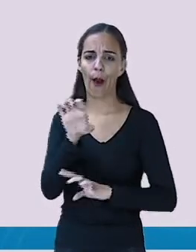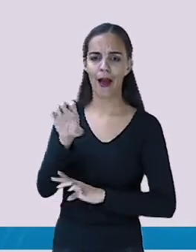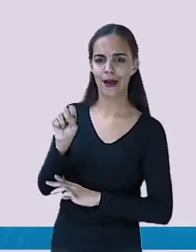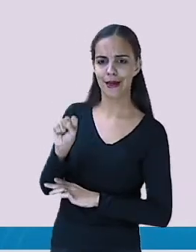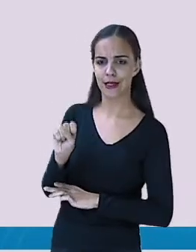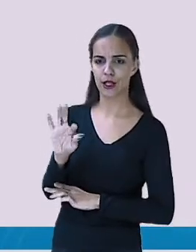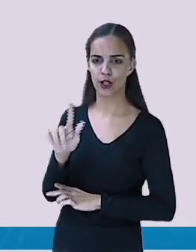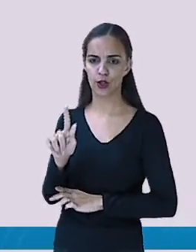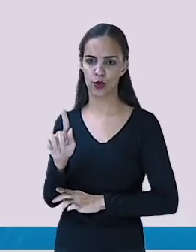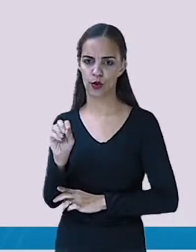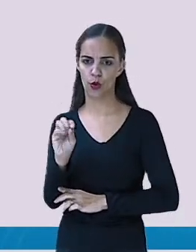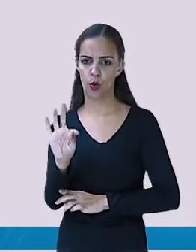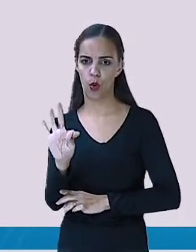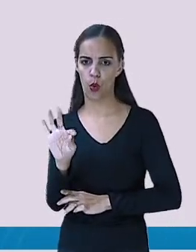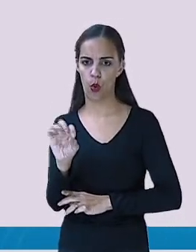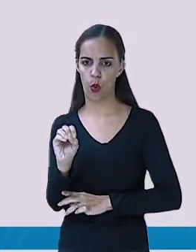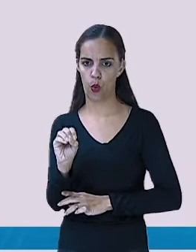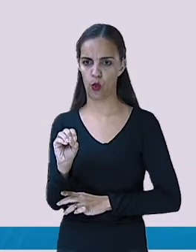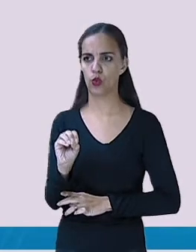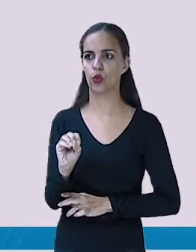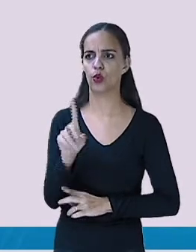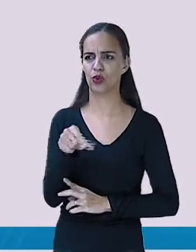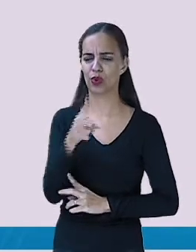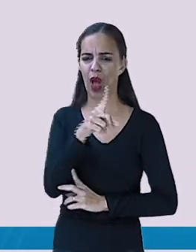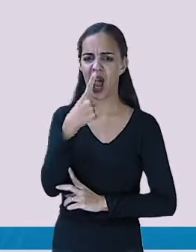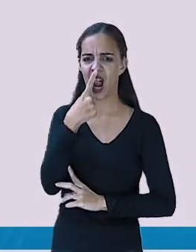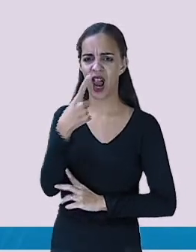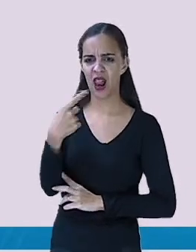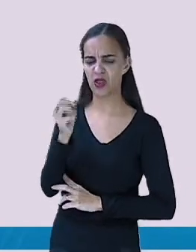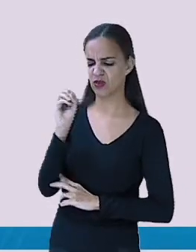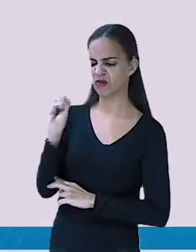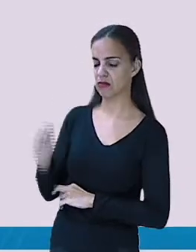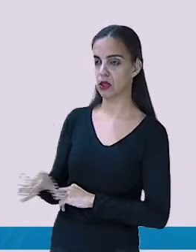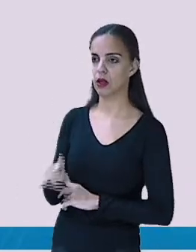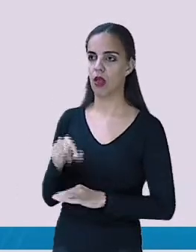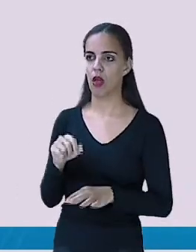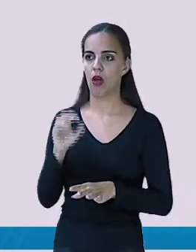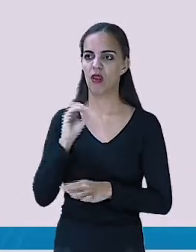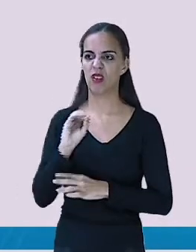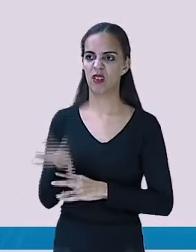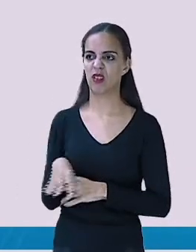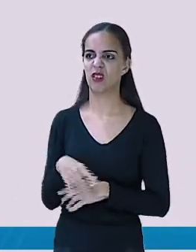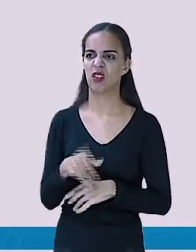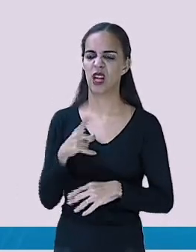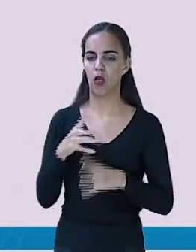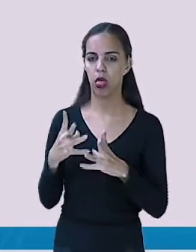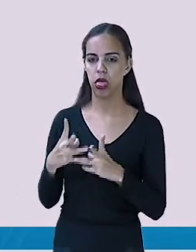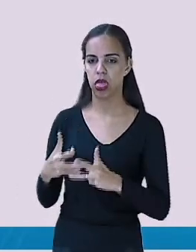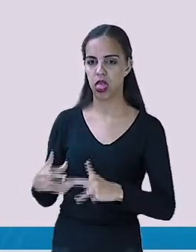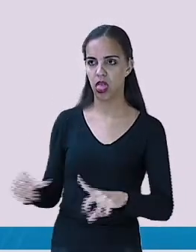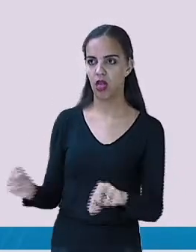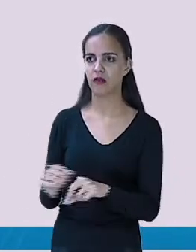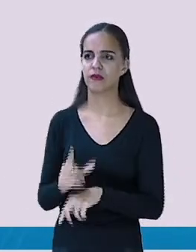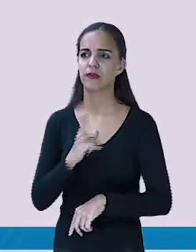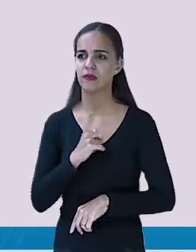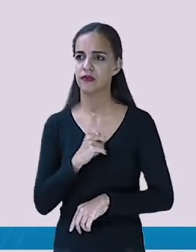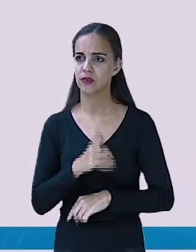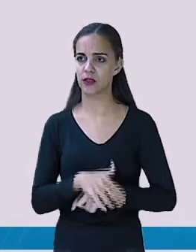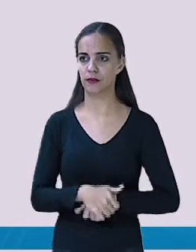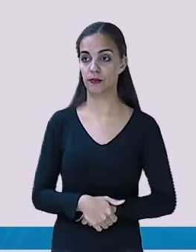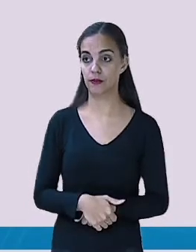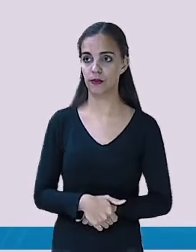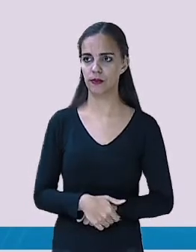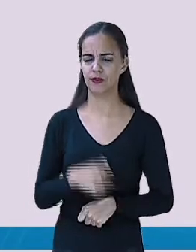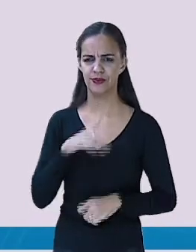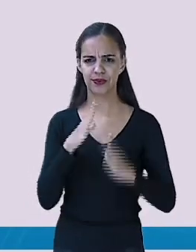no esgoto mas por vezes o lixo né o resíduo sólido que a gente produz